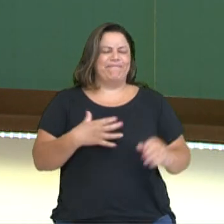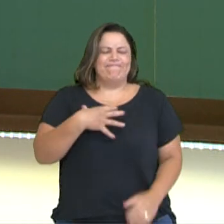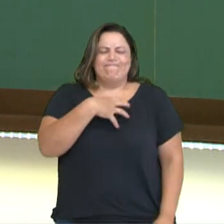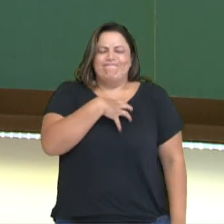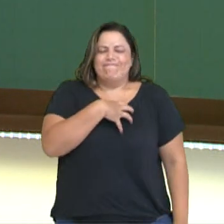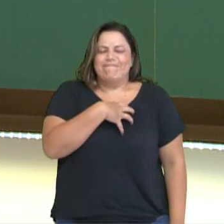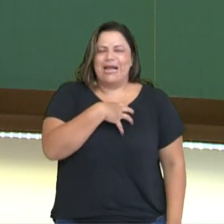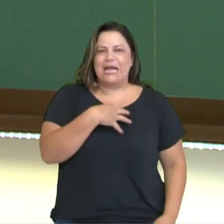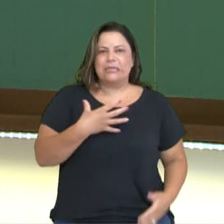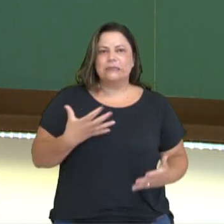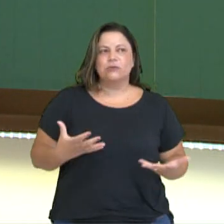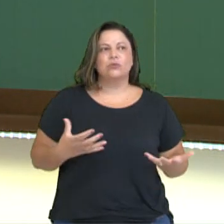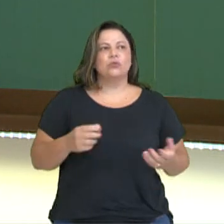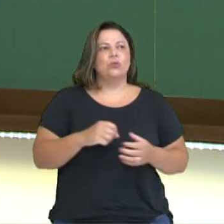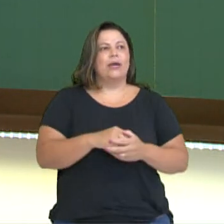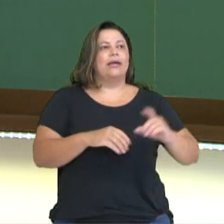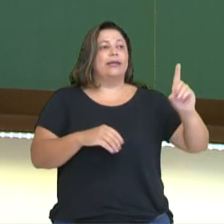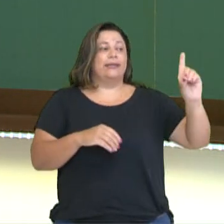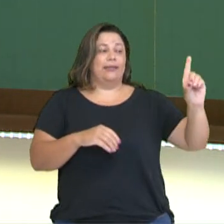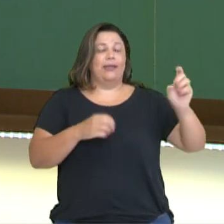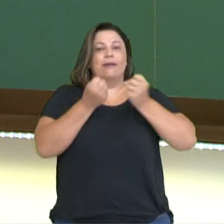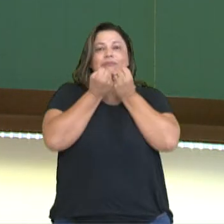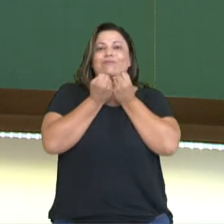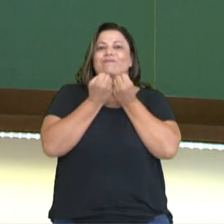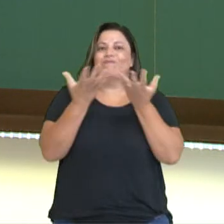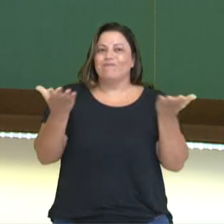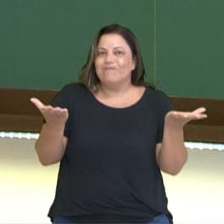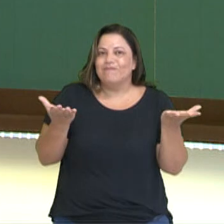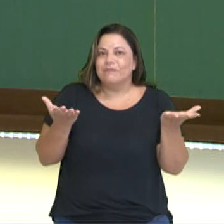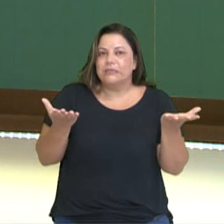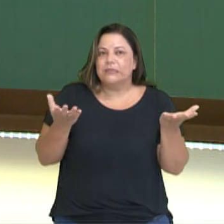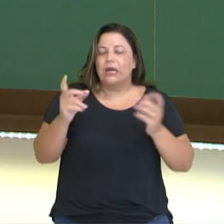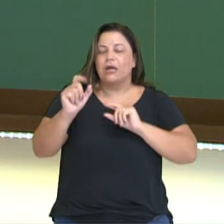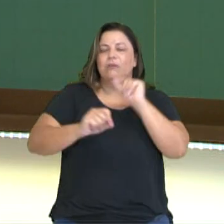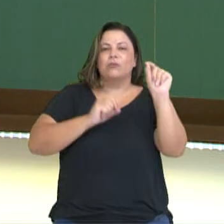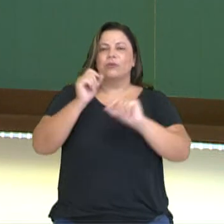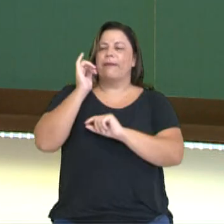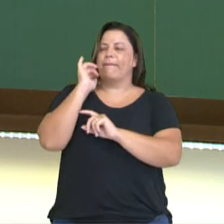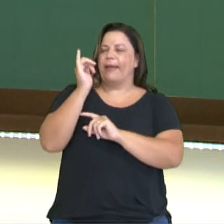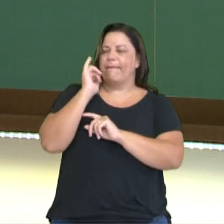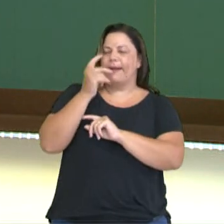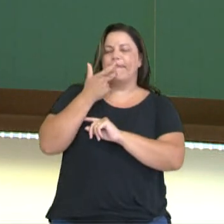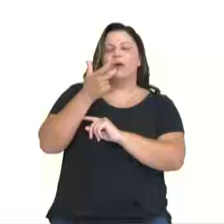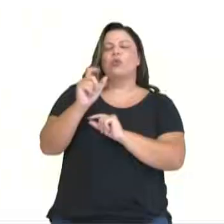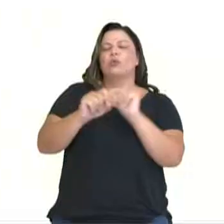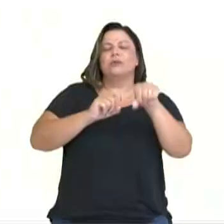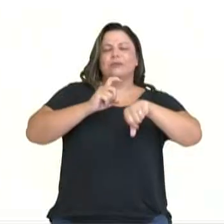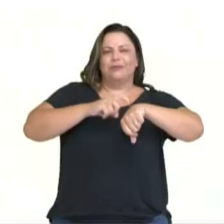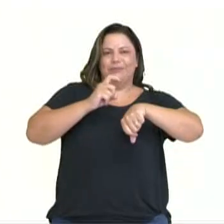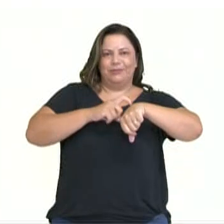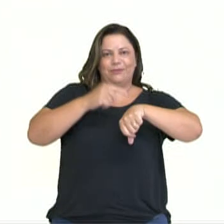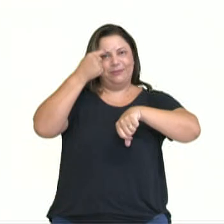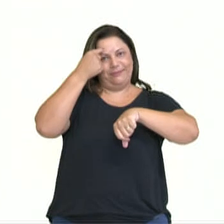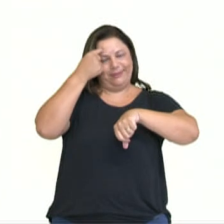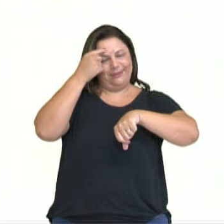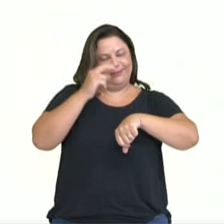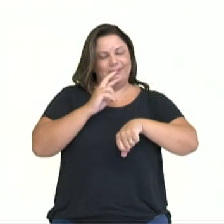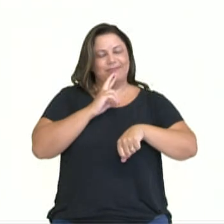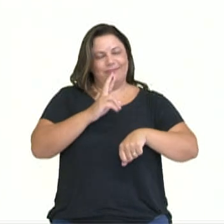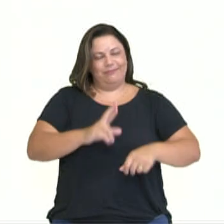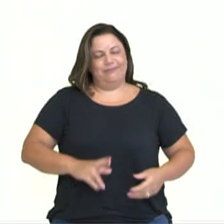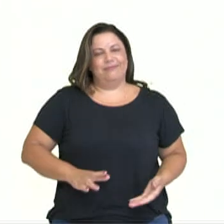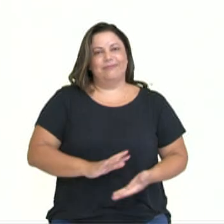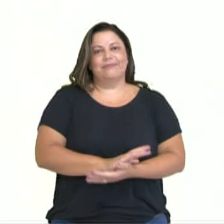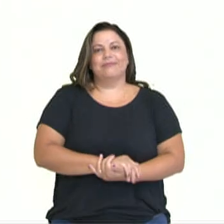mágoa. Ou alternativa D, contar. Vamos lá? Um tempinho para vocês pensarem sobre isso.